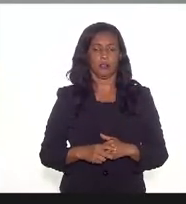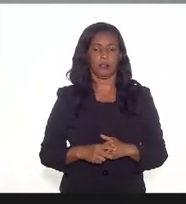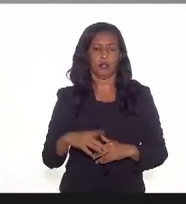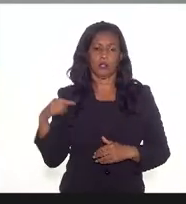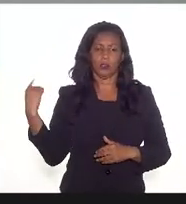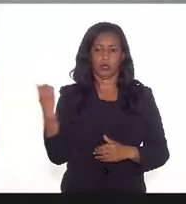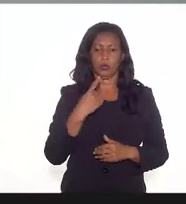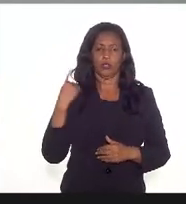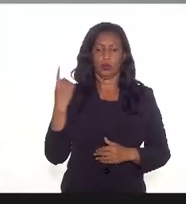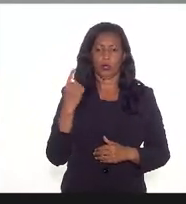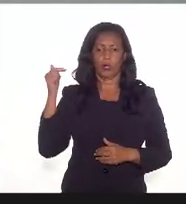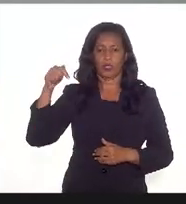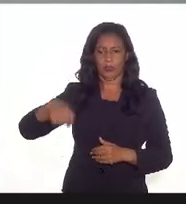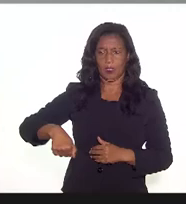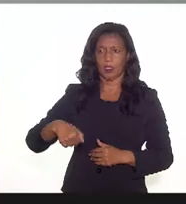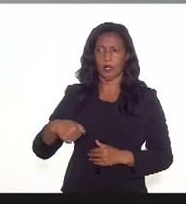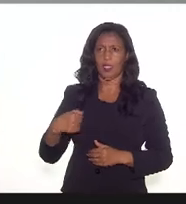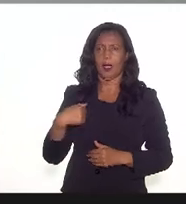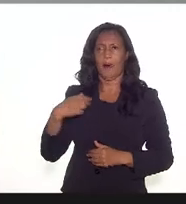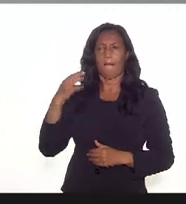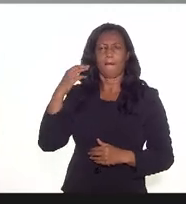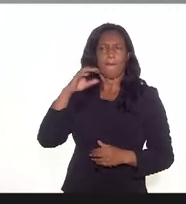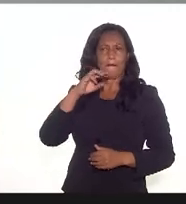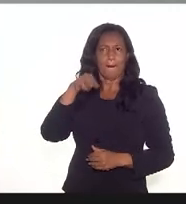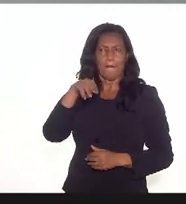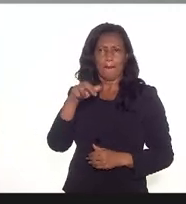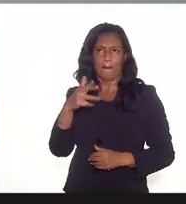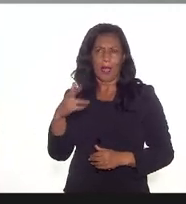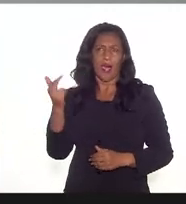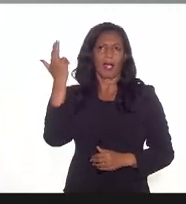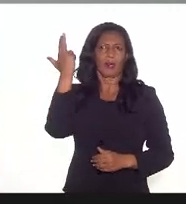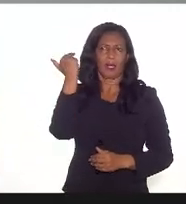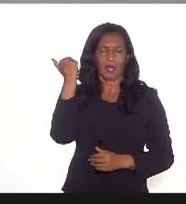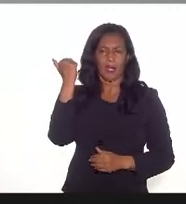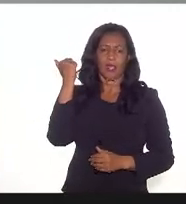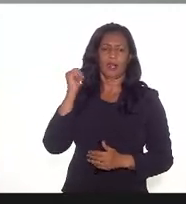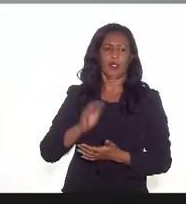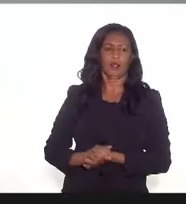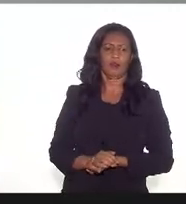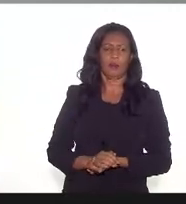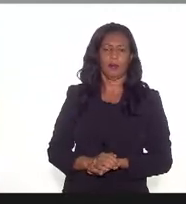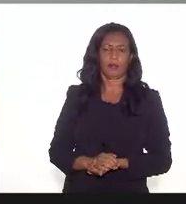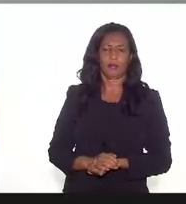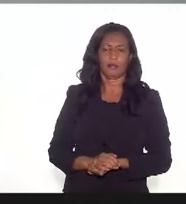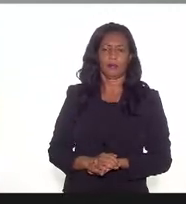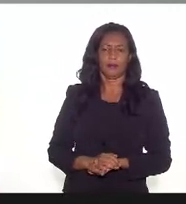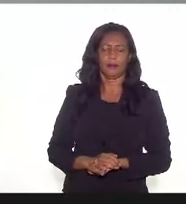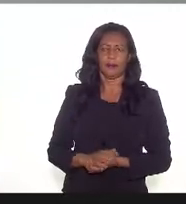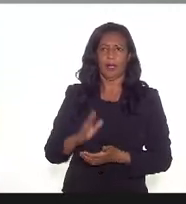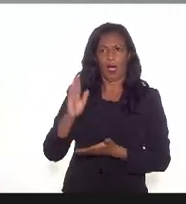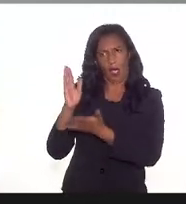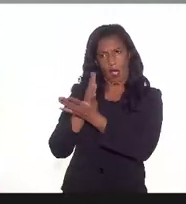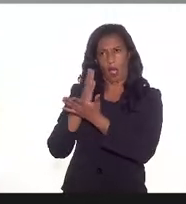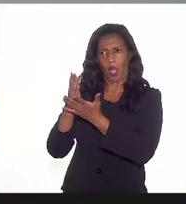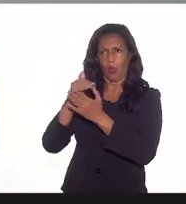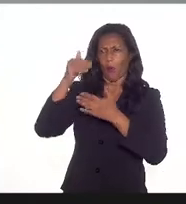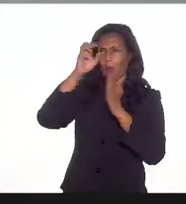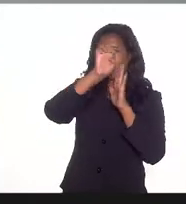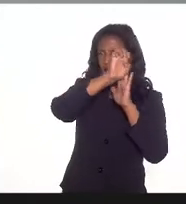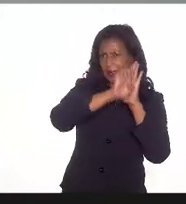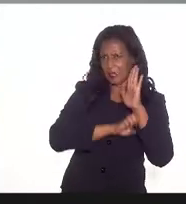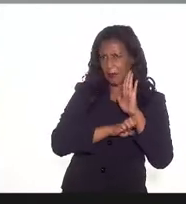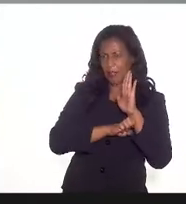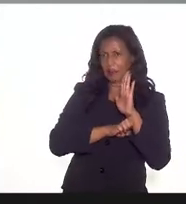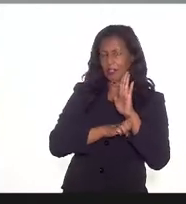nós aqui, a Marta, eu, Eliomar, Luiz Paulo, fizemos várias emendas, uma parte expressiva delas foi acolhida. E uma das emendas